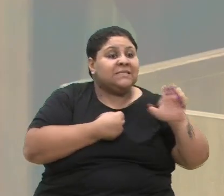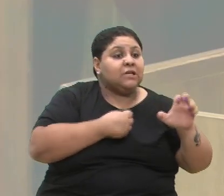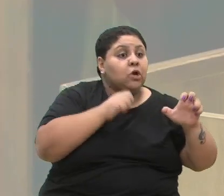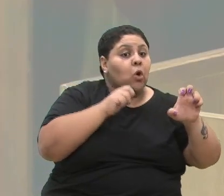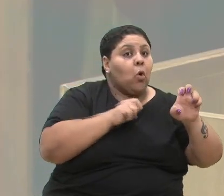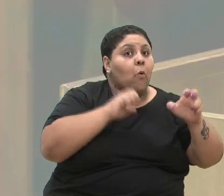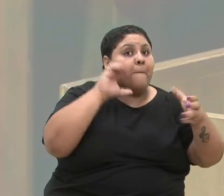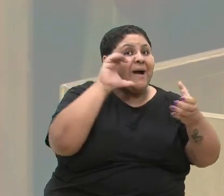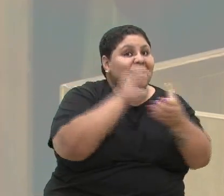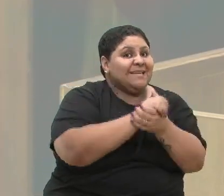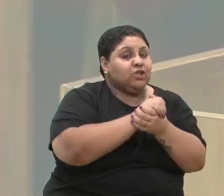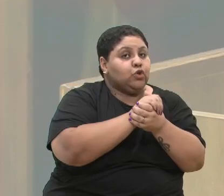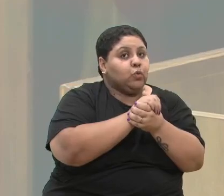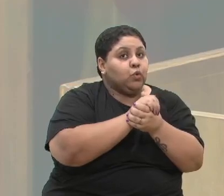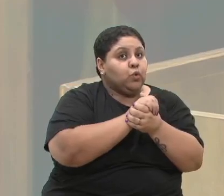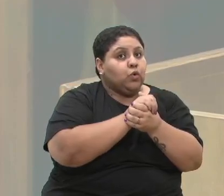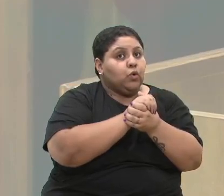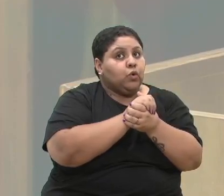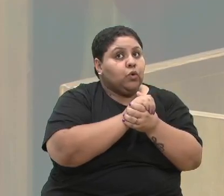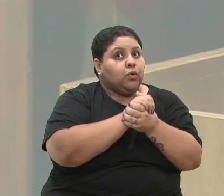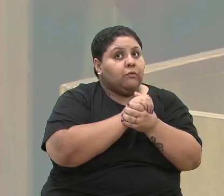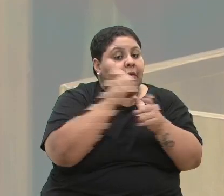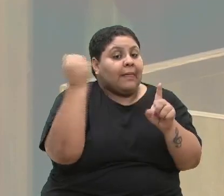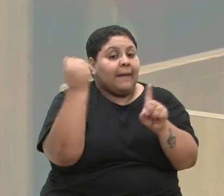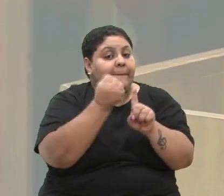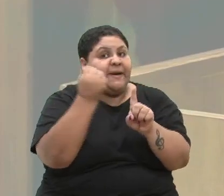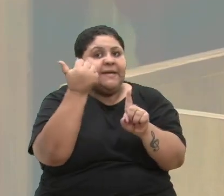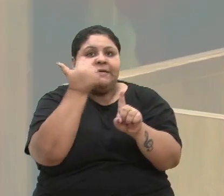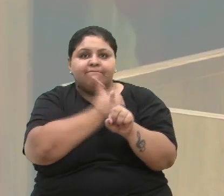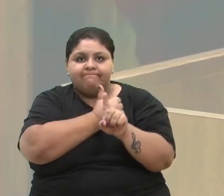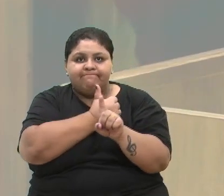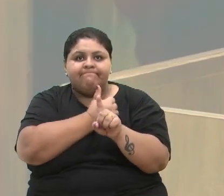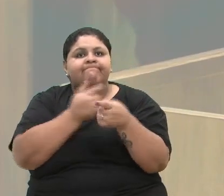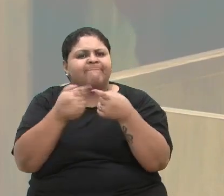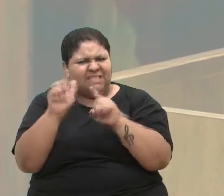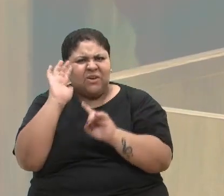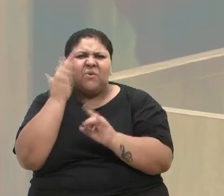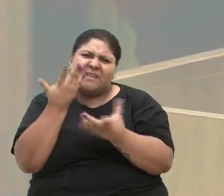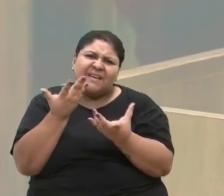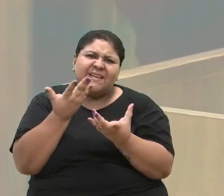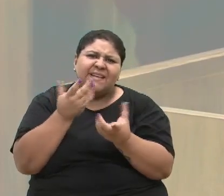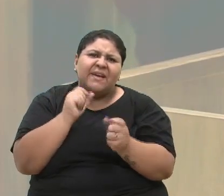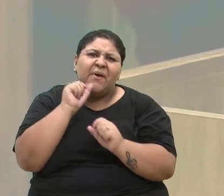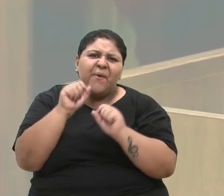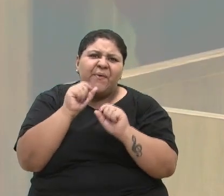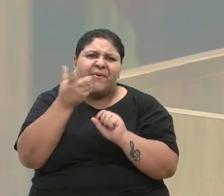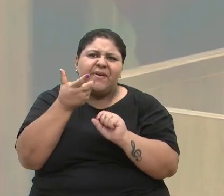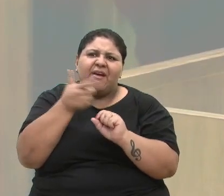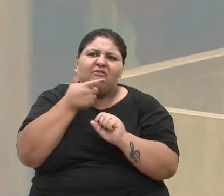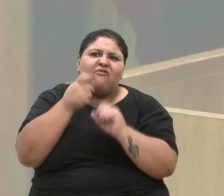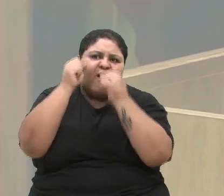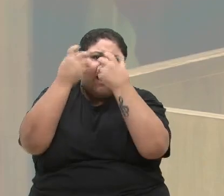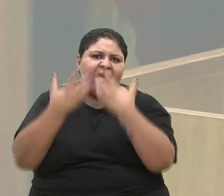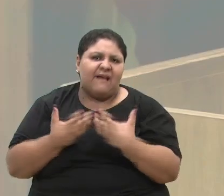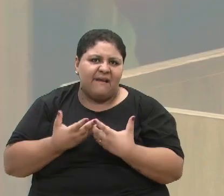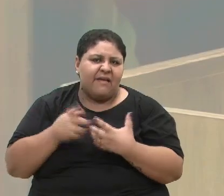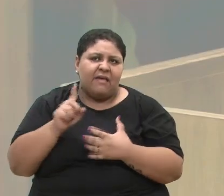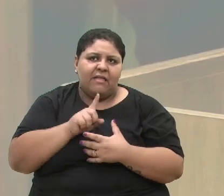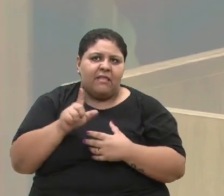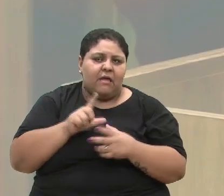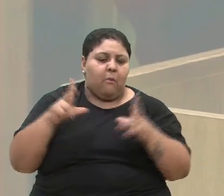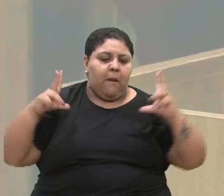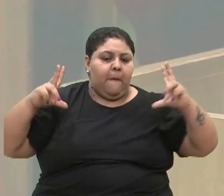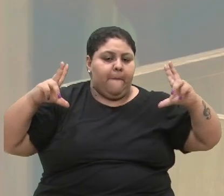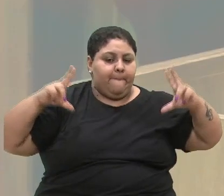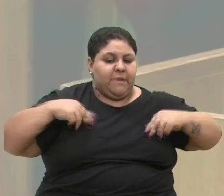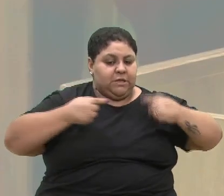mulher. É mínimo. Mas acontece. Aonde que eu estou tentando chegar? Não é desmerecer os direitos da mulher,